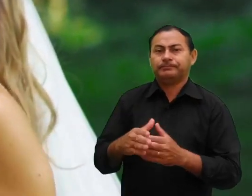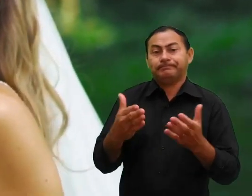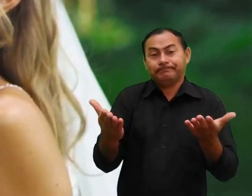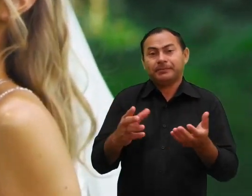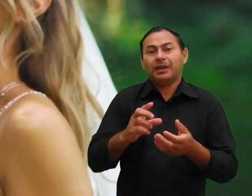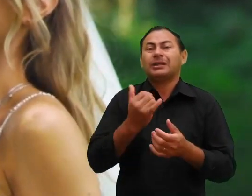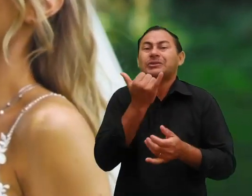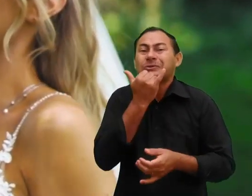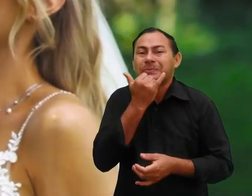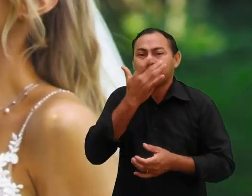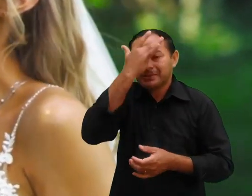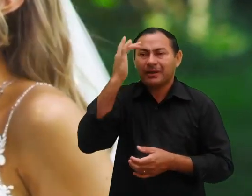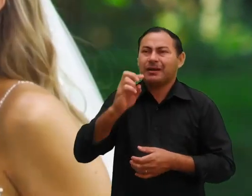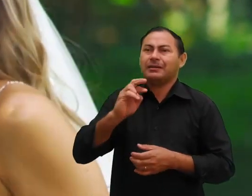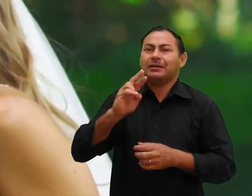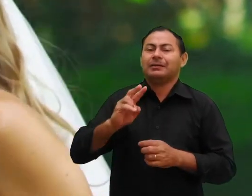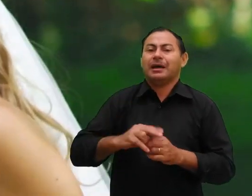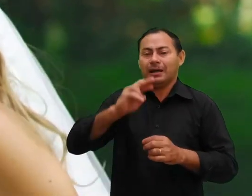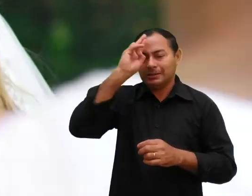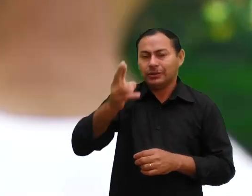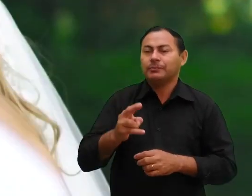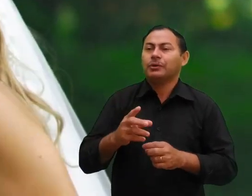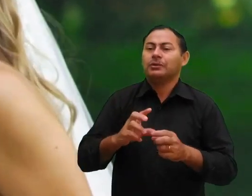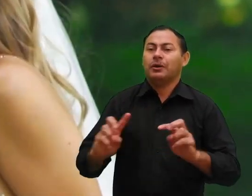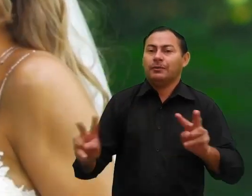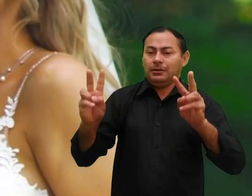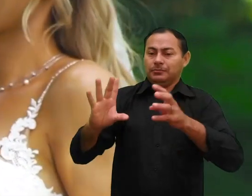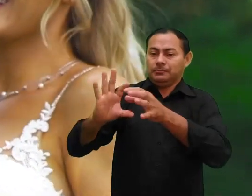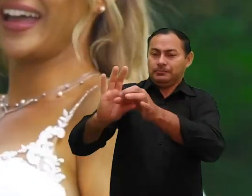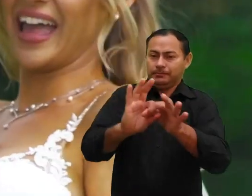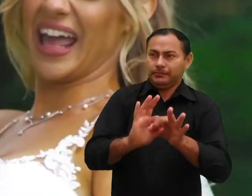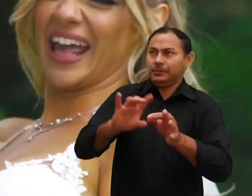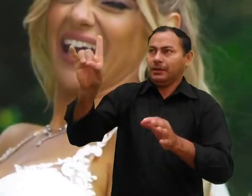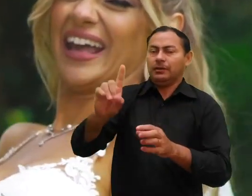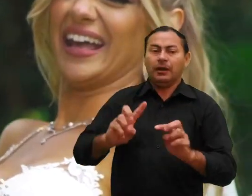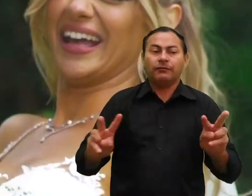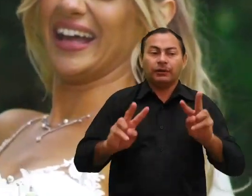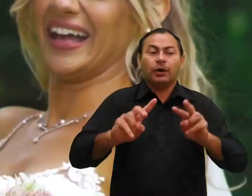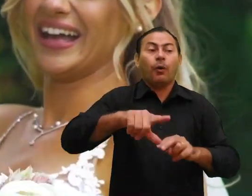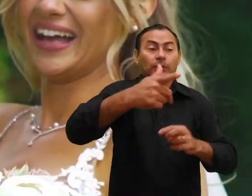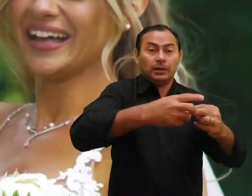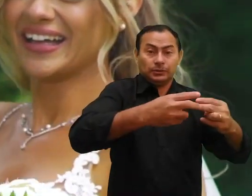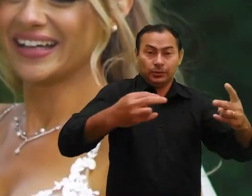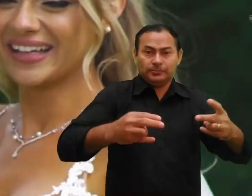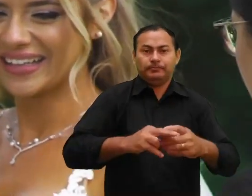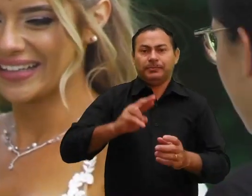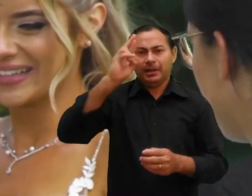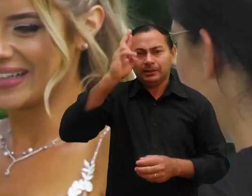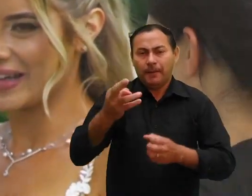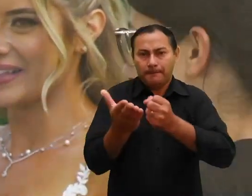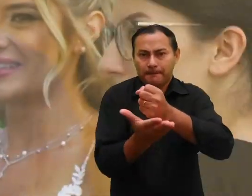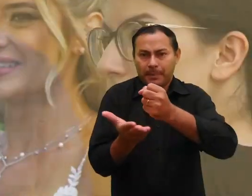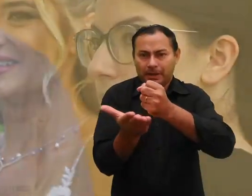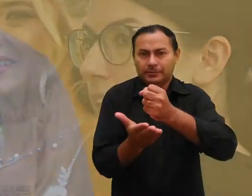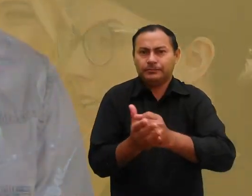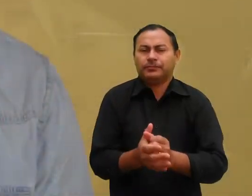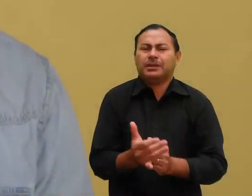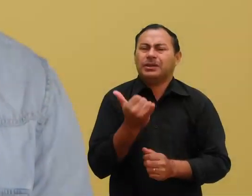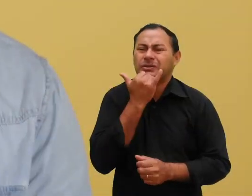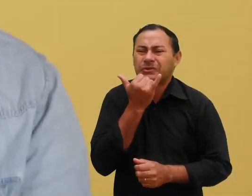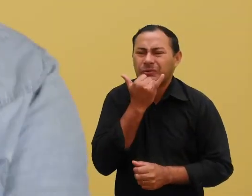das razões por que as pessoas não valorizam a comunhão com Deus. Elas valorizam outras coisas. Esta é a razão